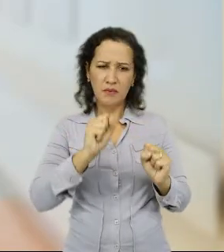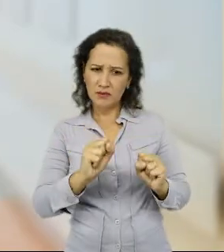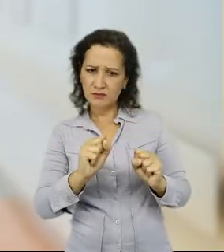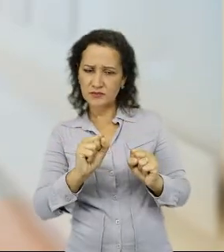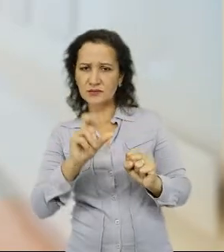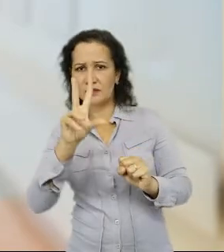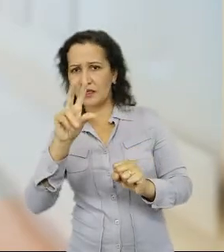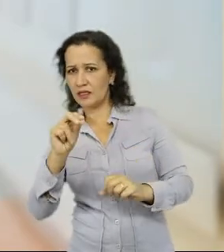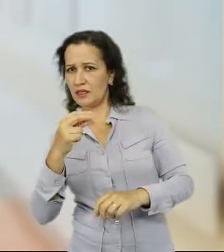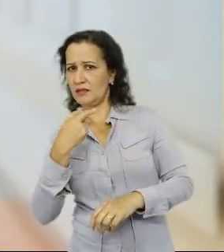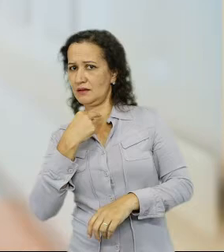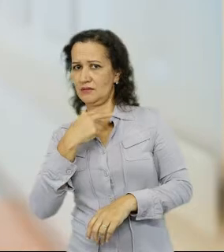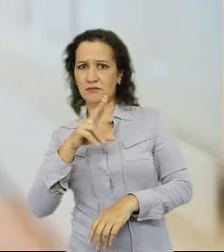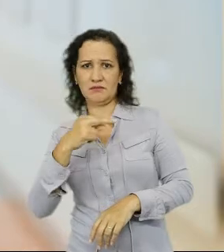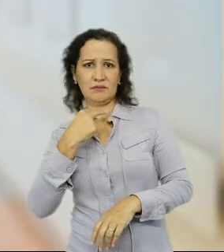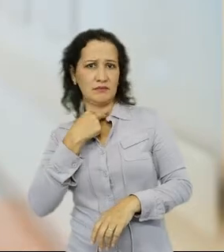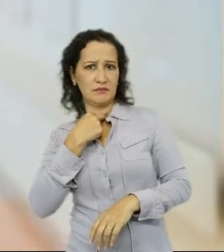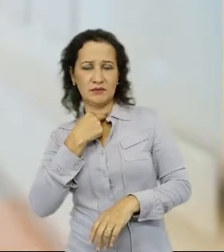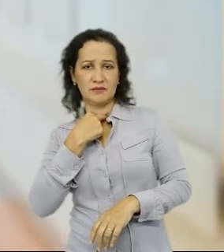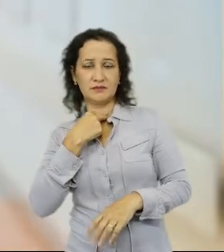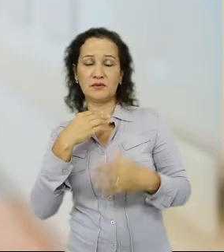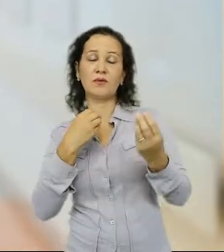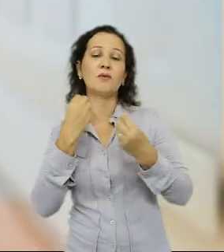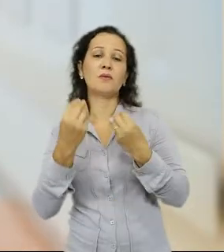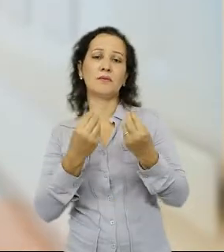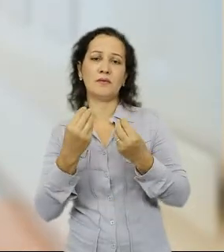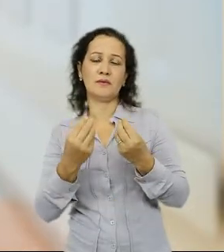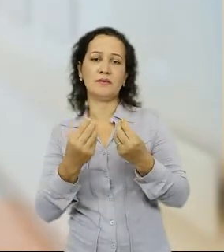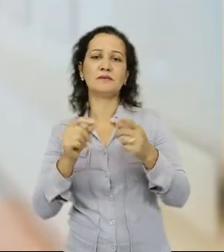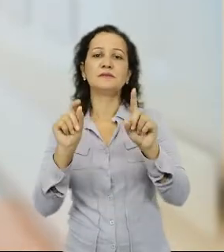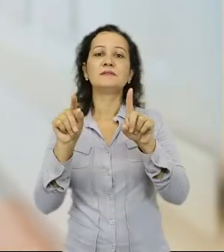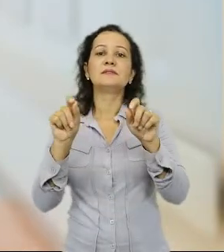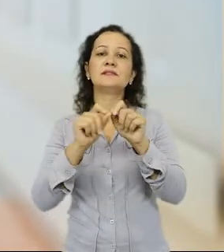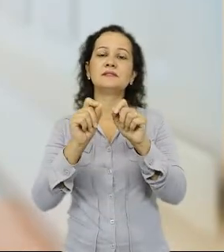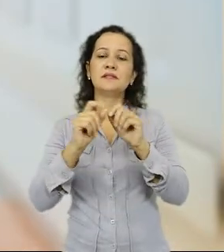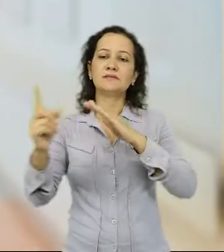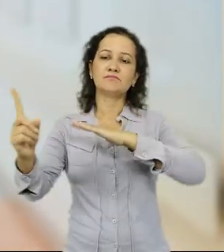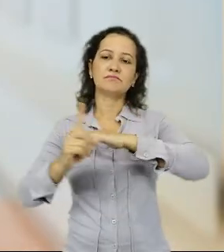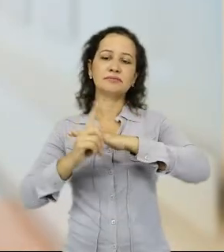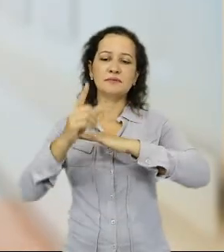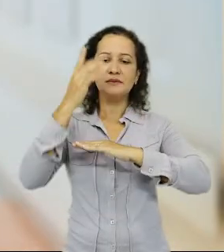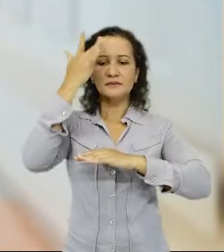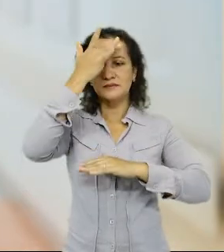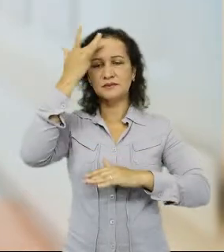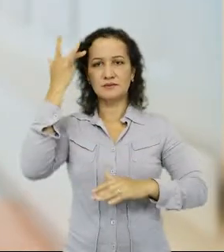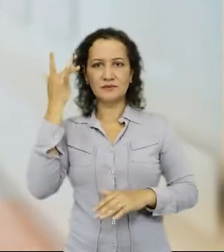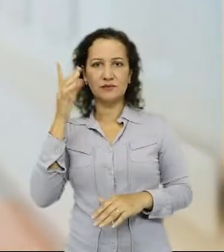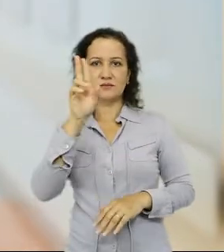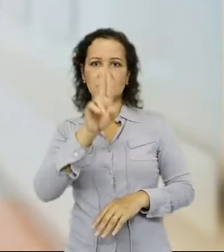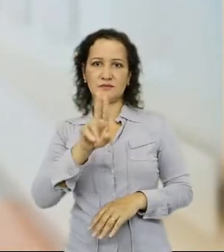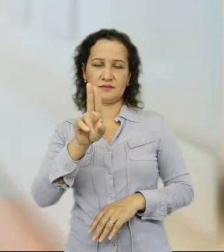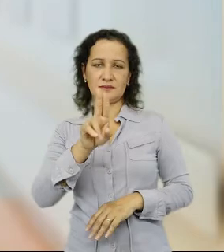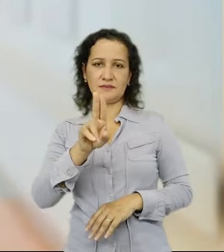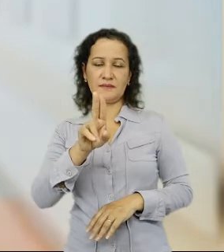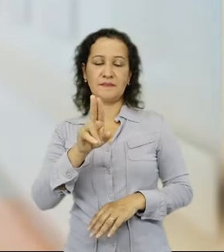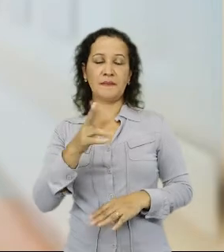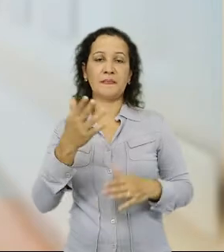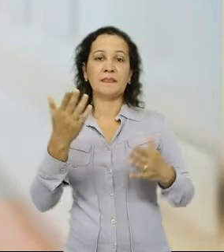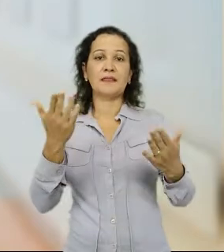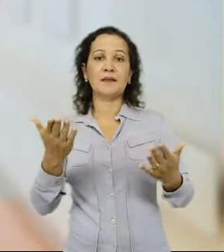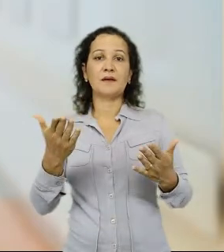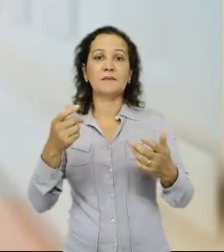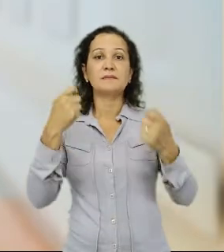apontar a necessidade de adiamento da vacinação à população em geral. Em especial, deve-se dar